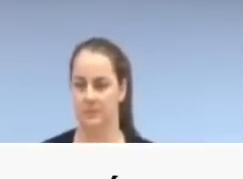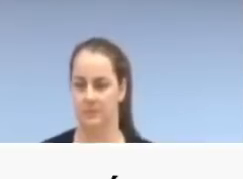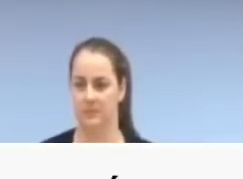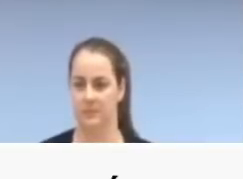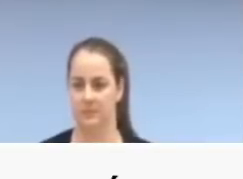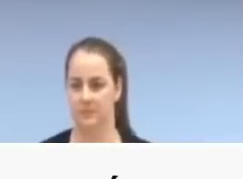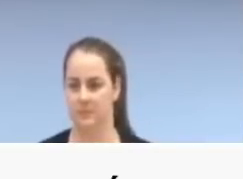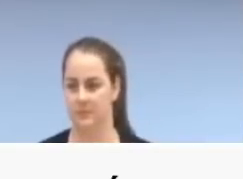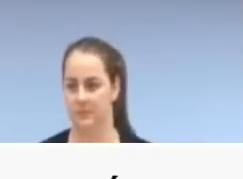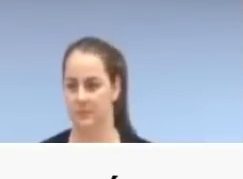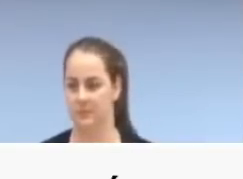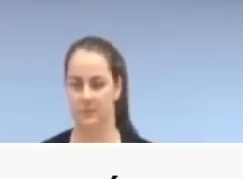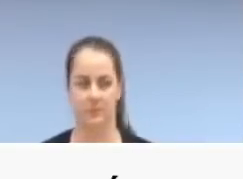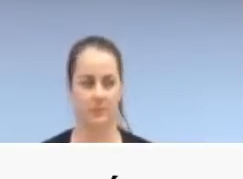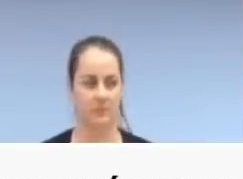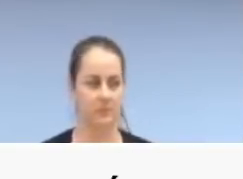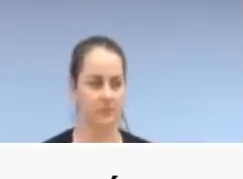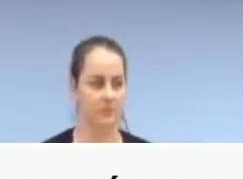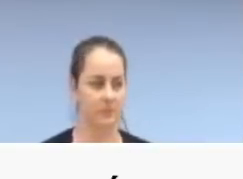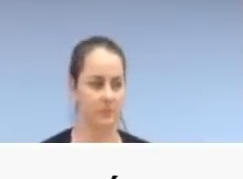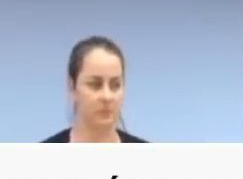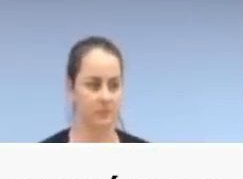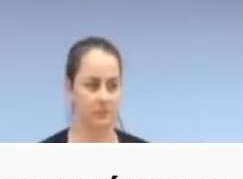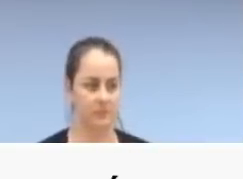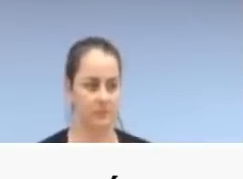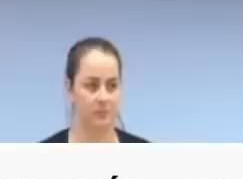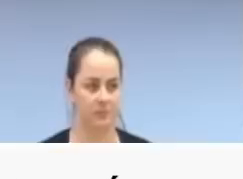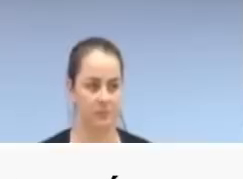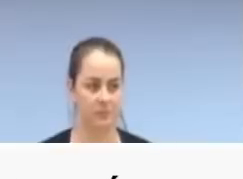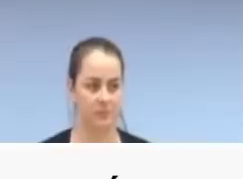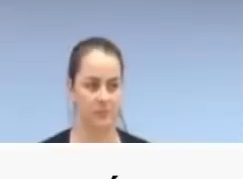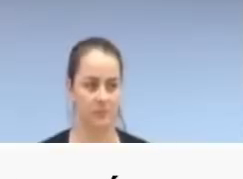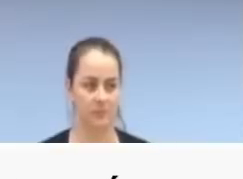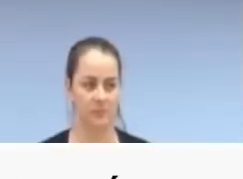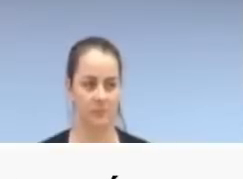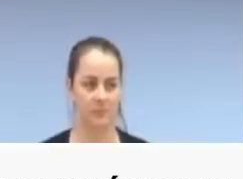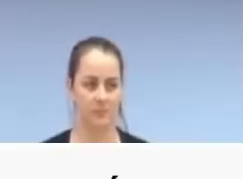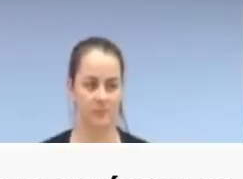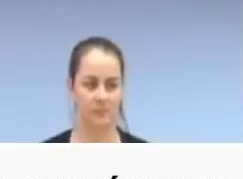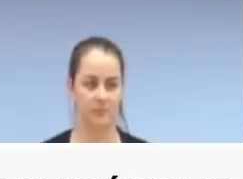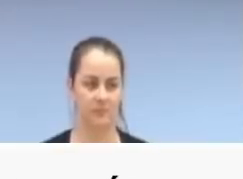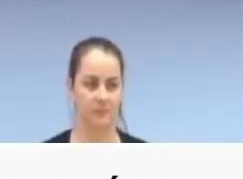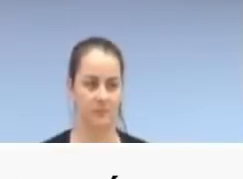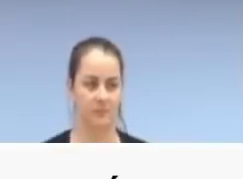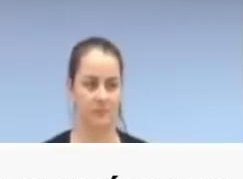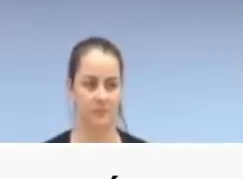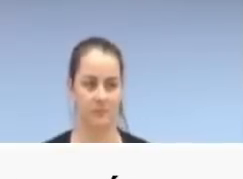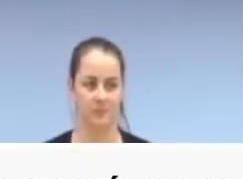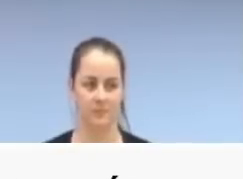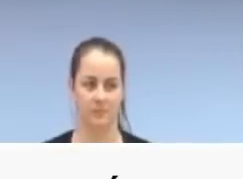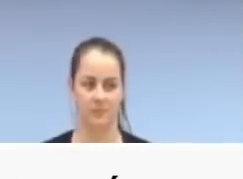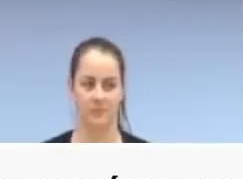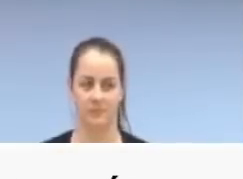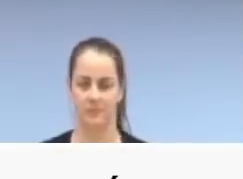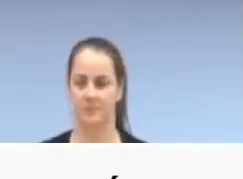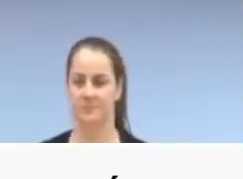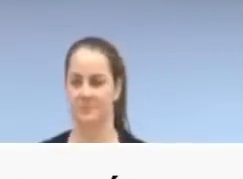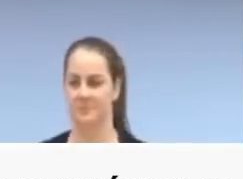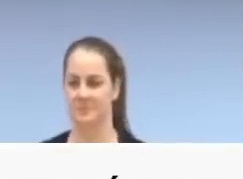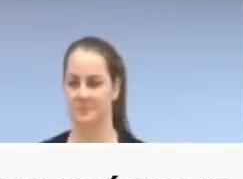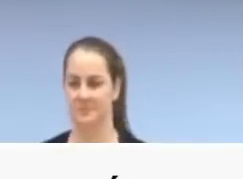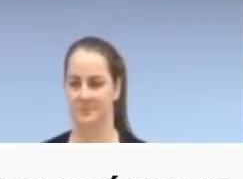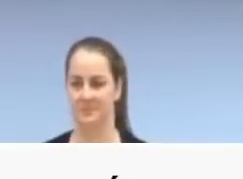ele se levanta e Abraça ela por trás primeiro ele pega ali na mão da vereadora né tenta puxar ela aí ele